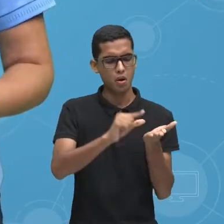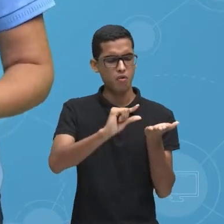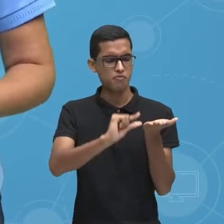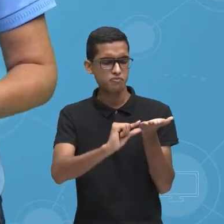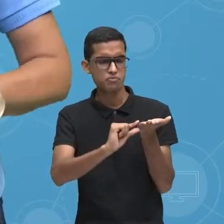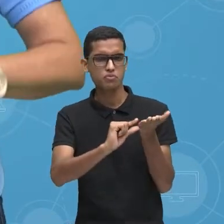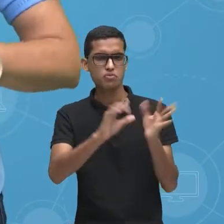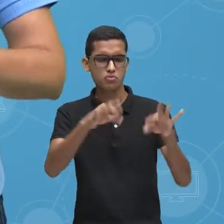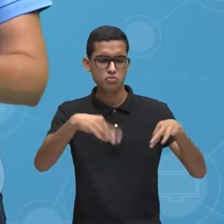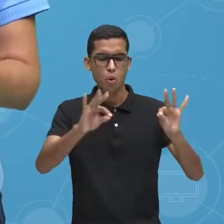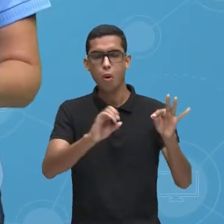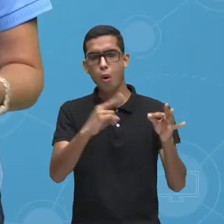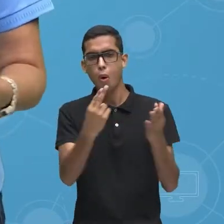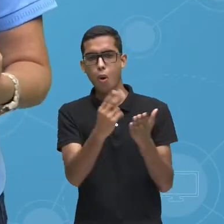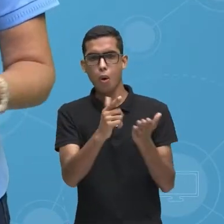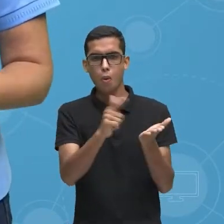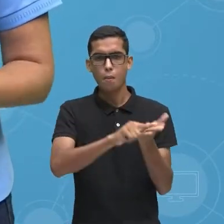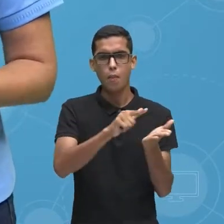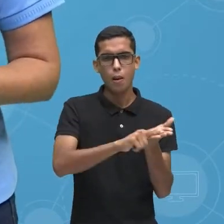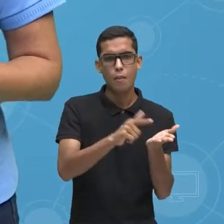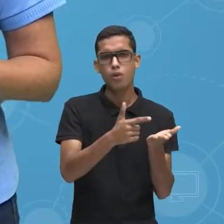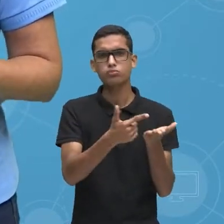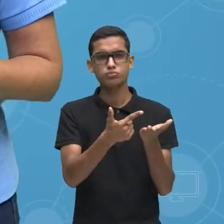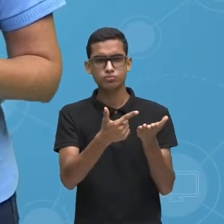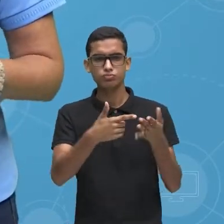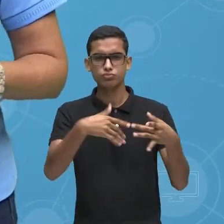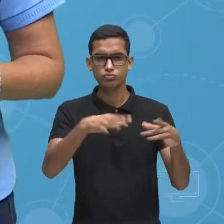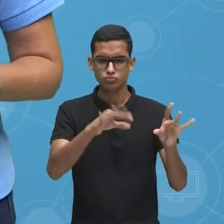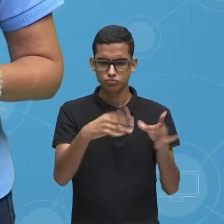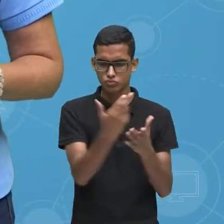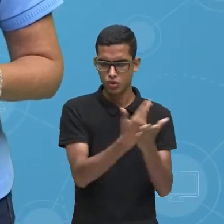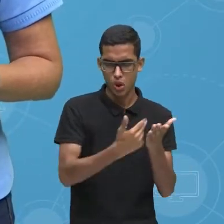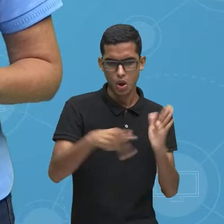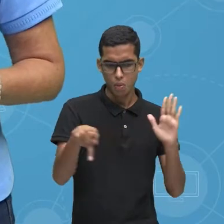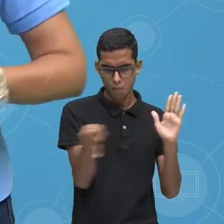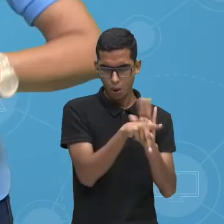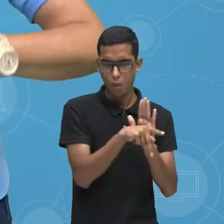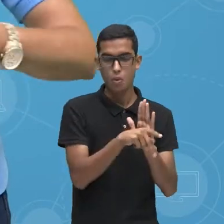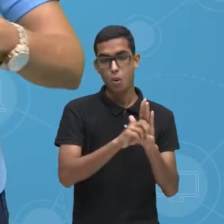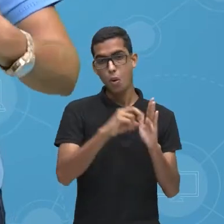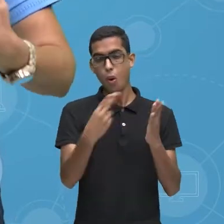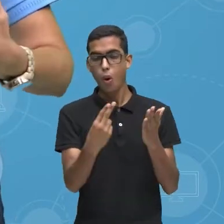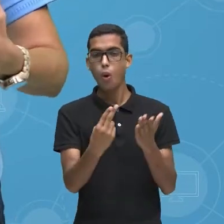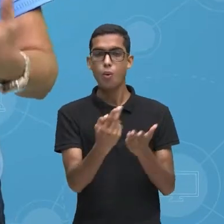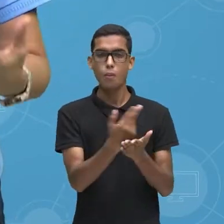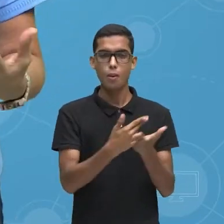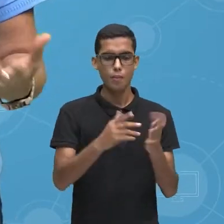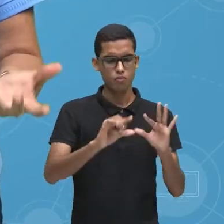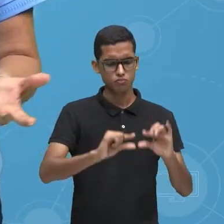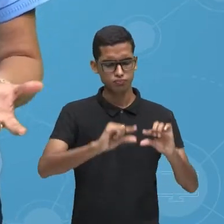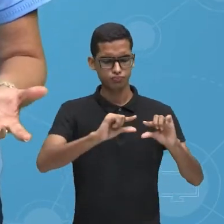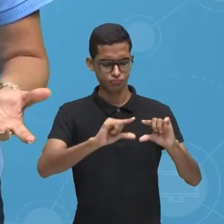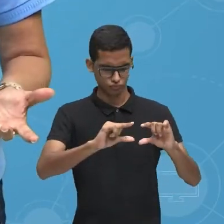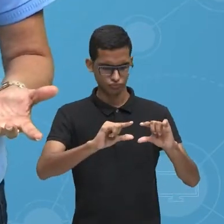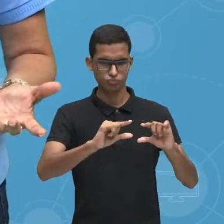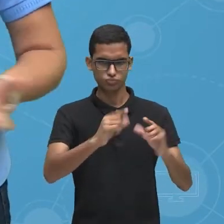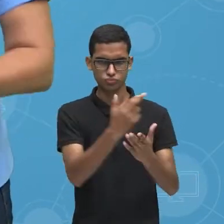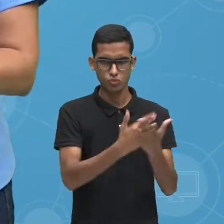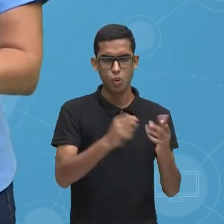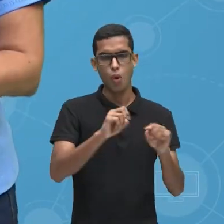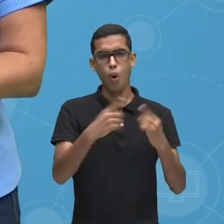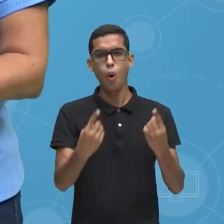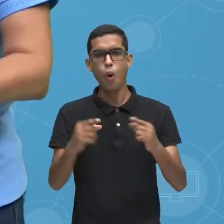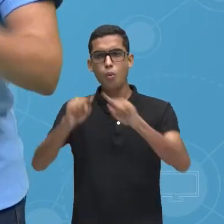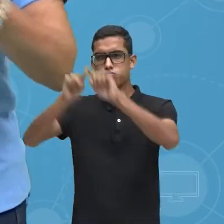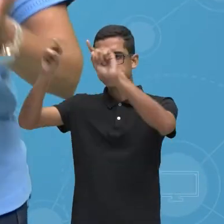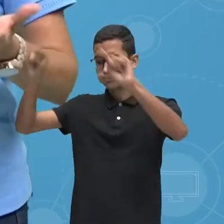de desenho, num papel canson, que é um papel mais duro, próprio para desenho. Eu vou desenhar numa tela, que é um tecido. Vou